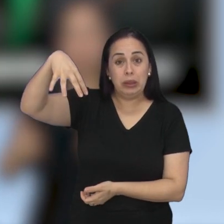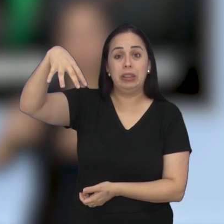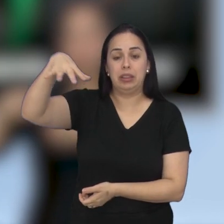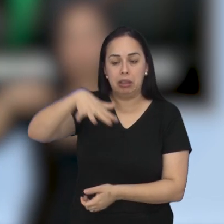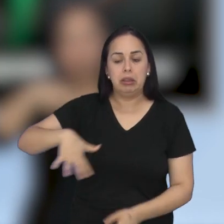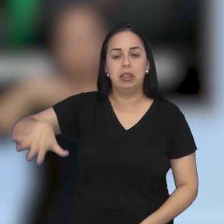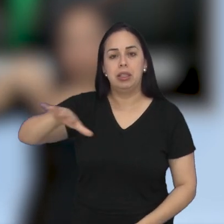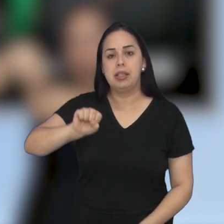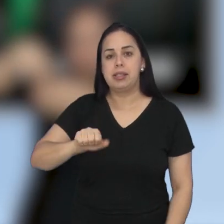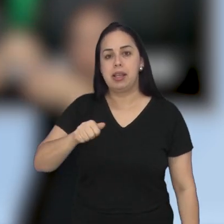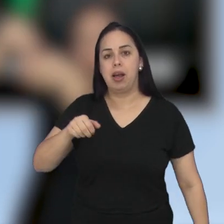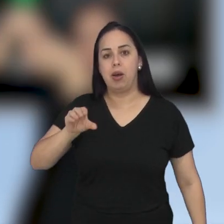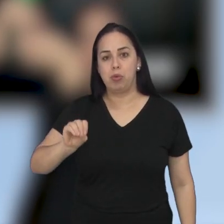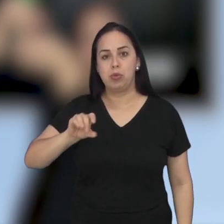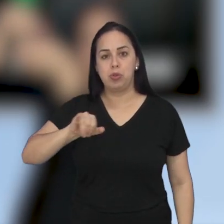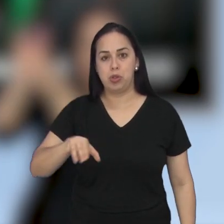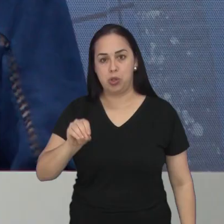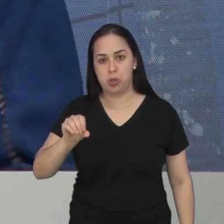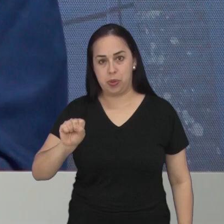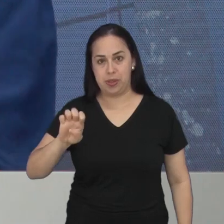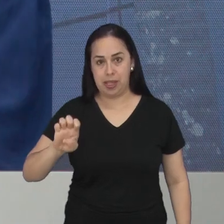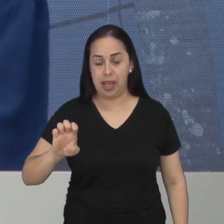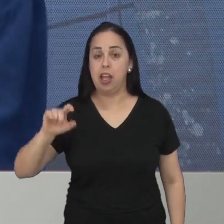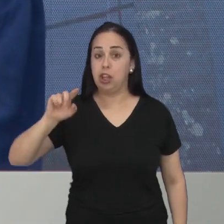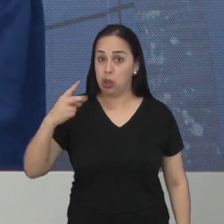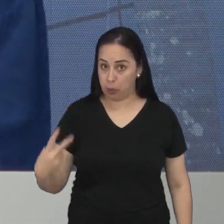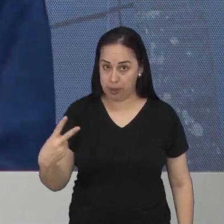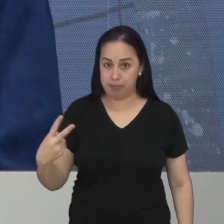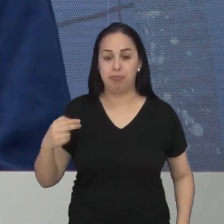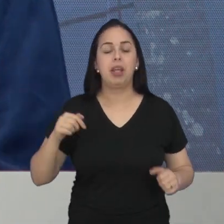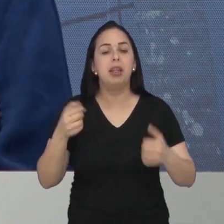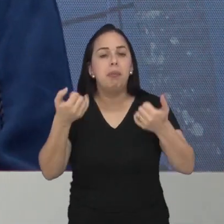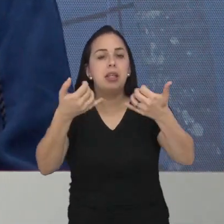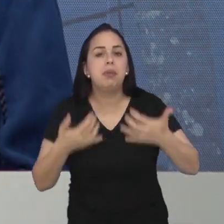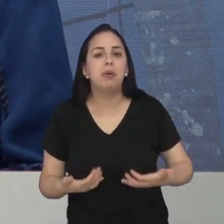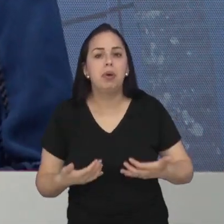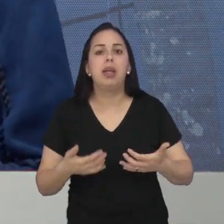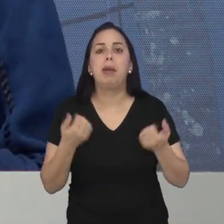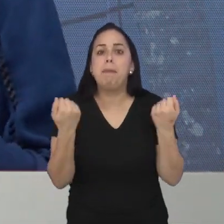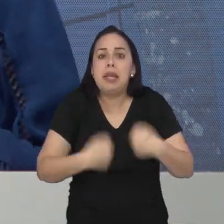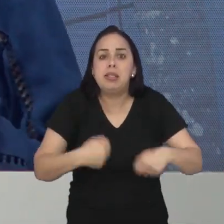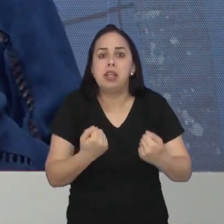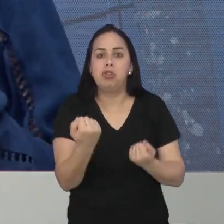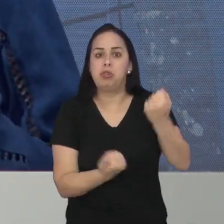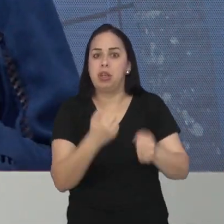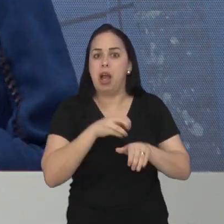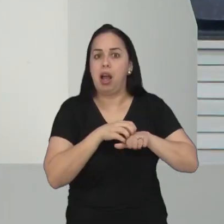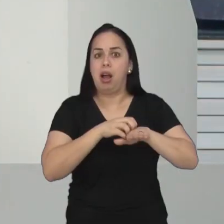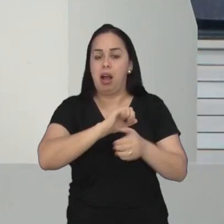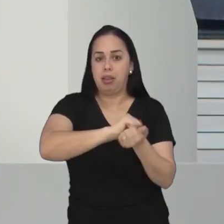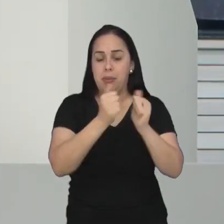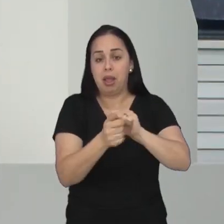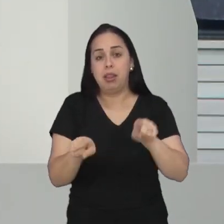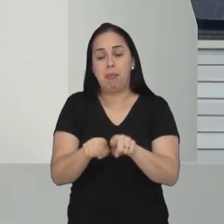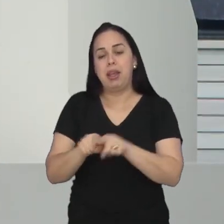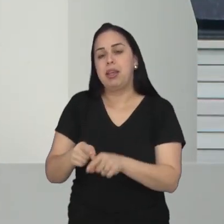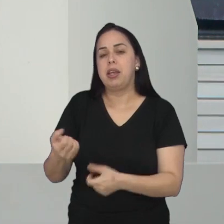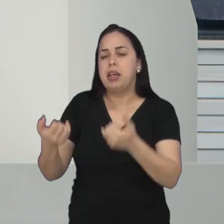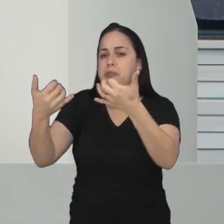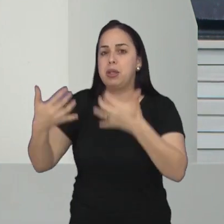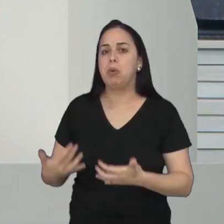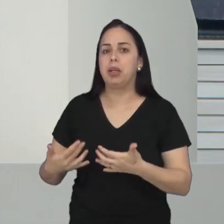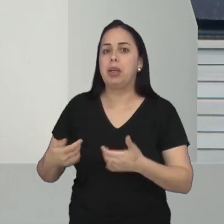iluminação pública no Jardim São José 2. Dulce também destacou a necessidade de oferta do transporte adaptado e também reiterou